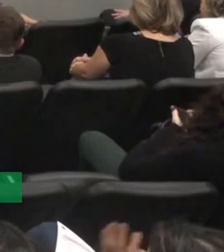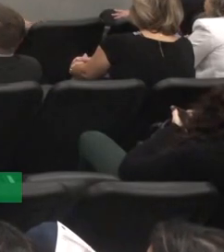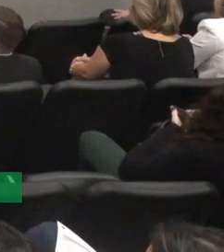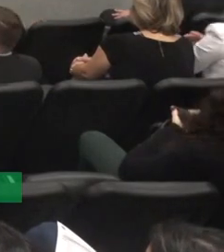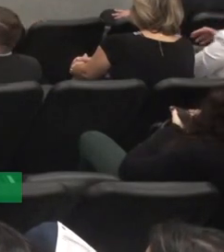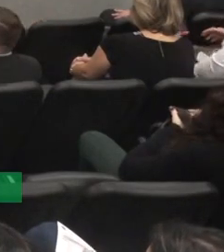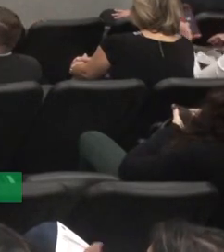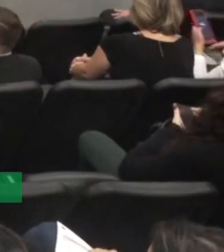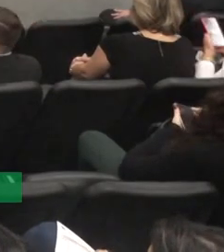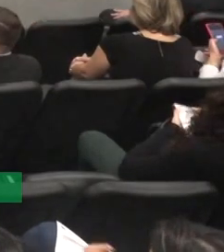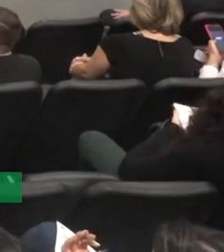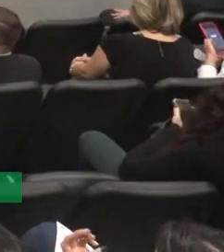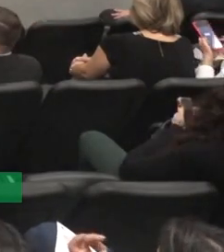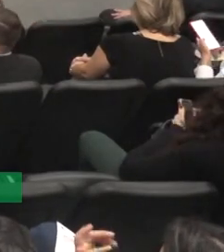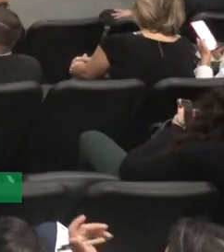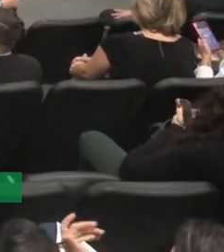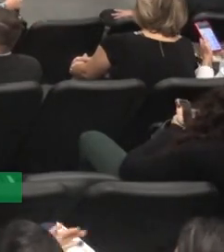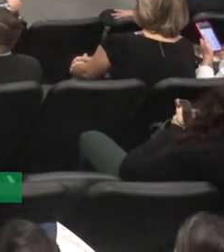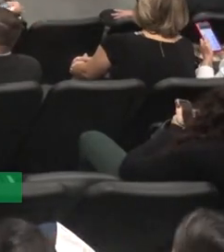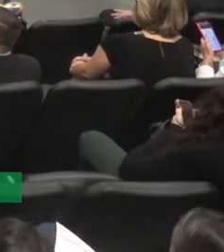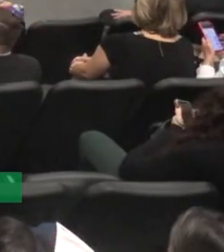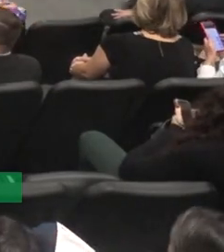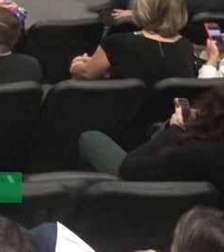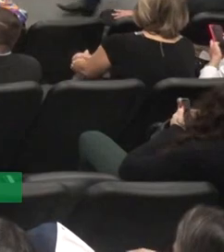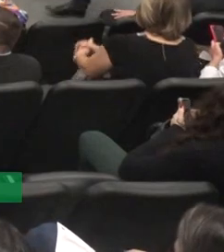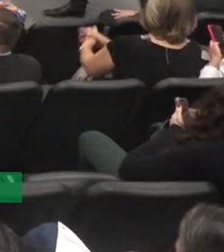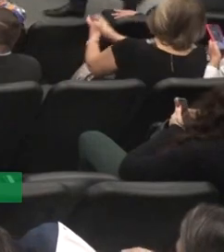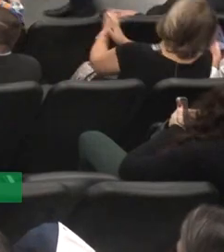Senhoras e senhores, um bom dia.